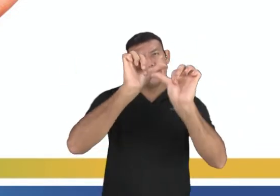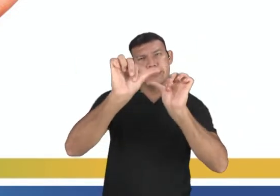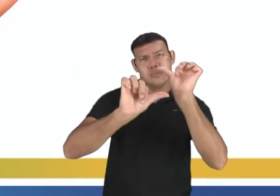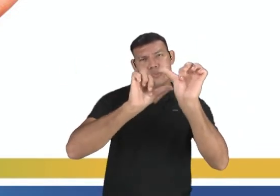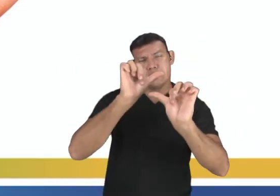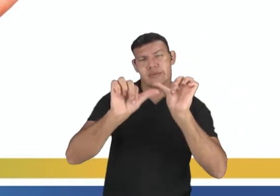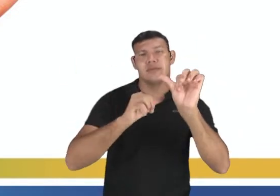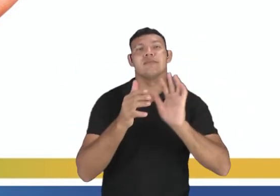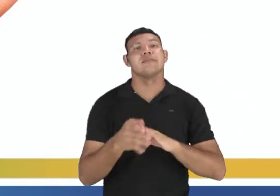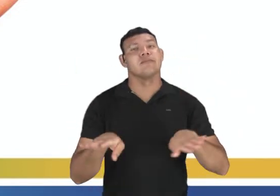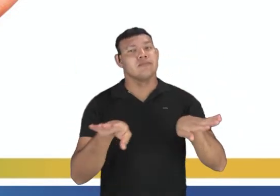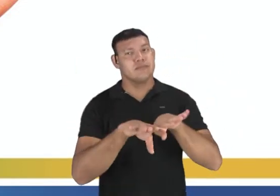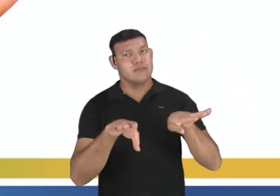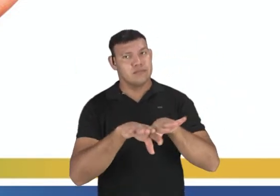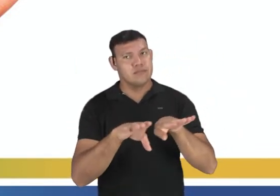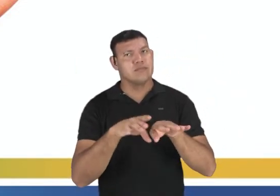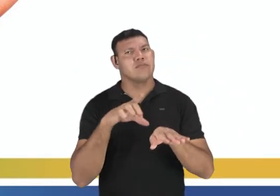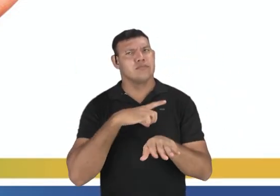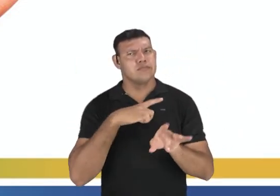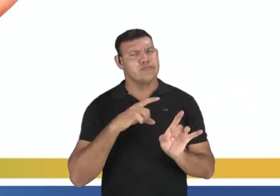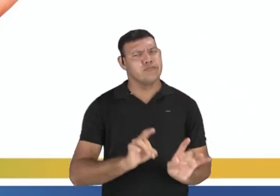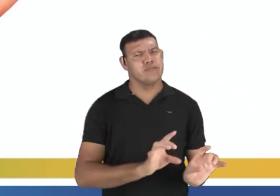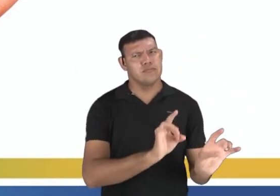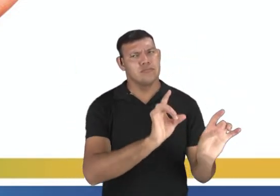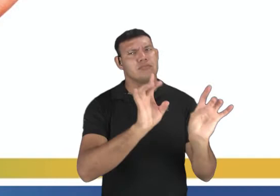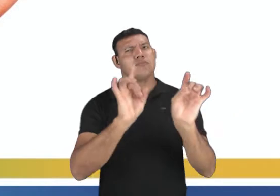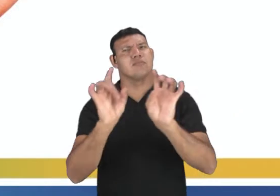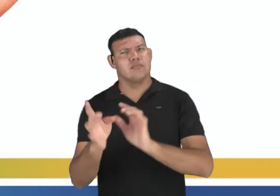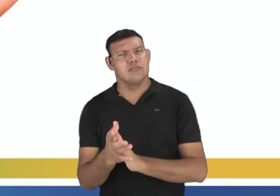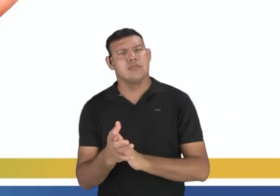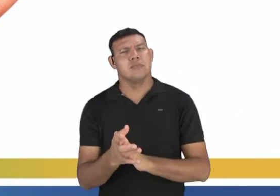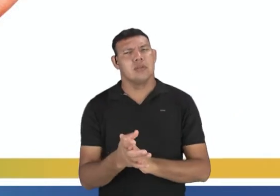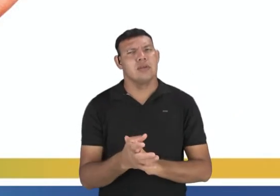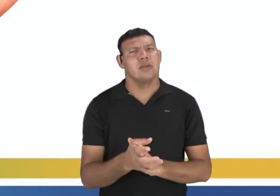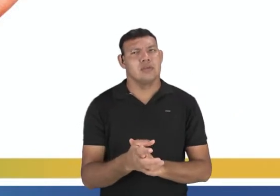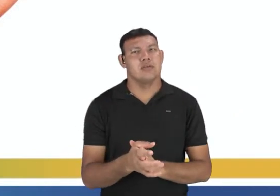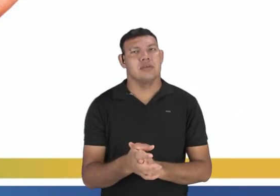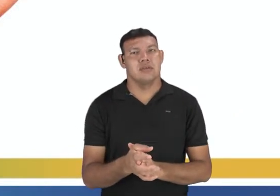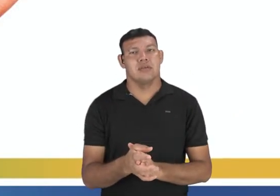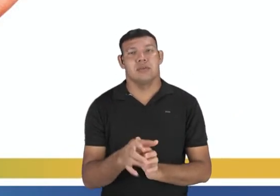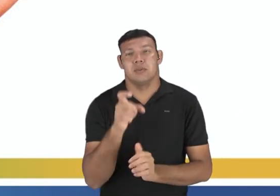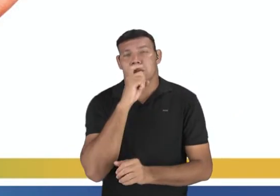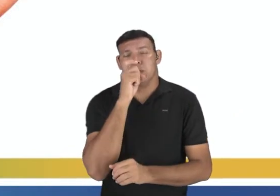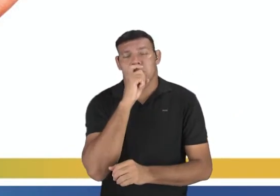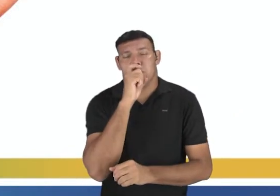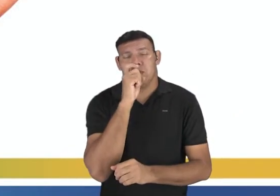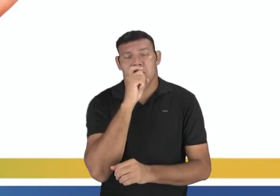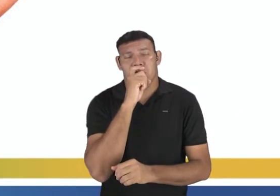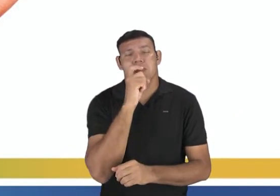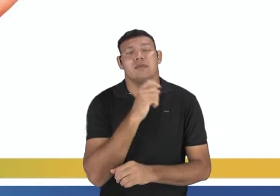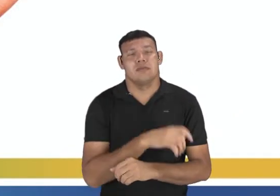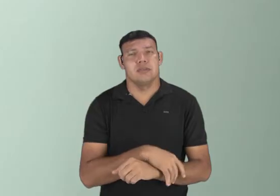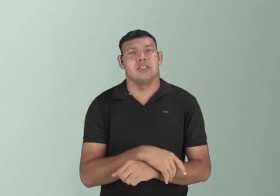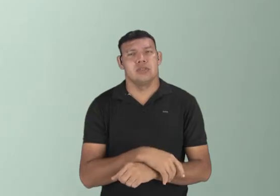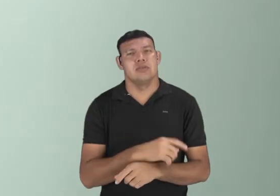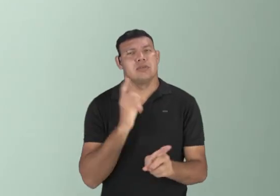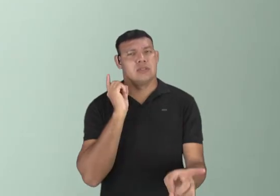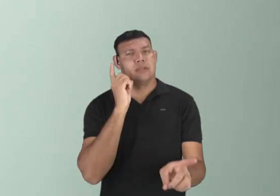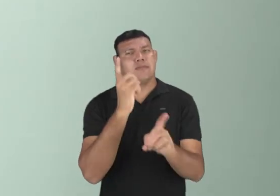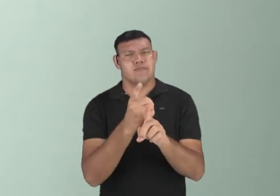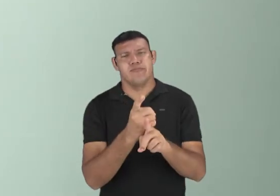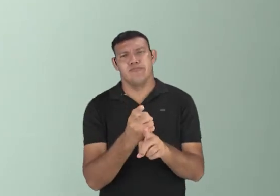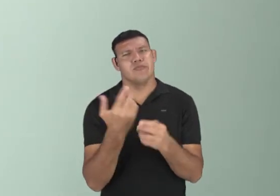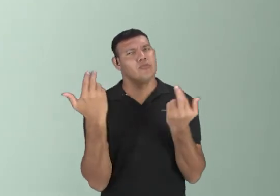também possui receptores específicos para detectar a presença do frio, certo? Basicamente a mesma coisa